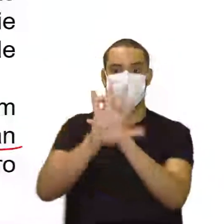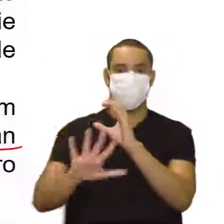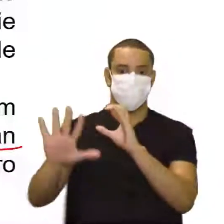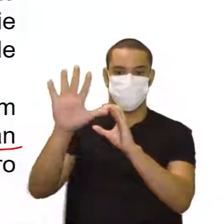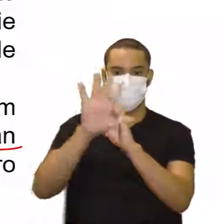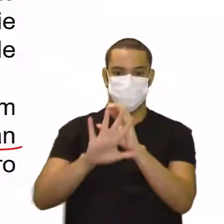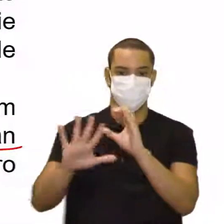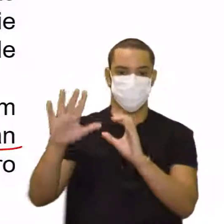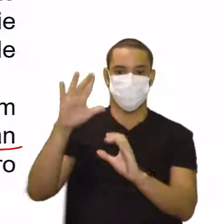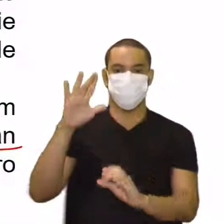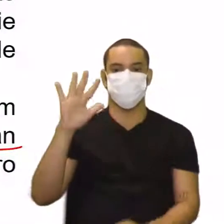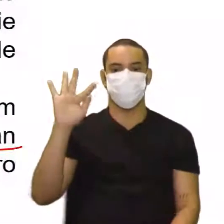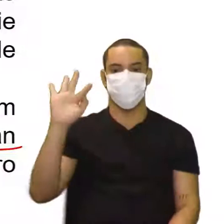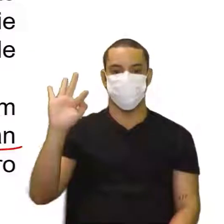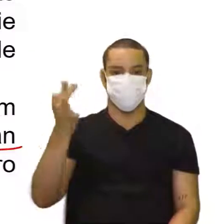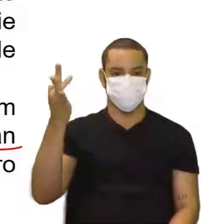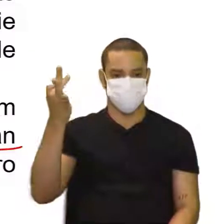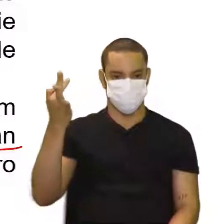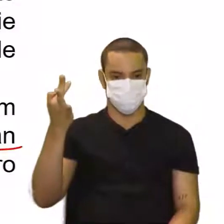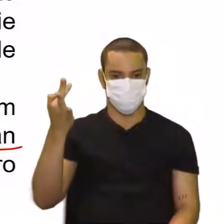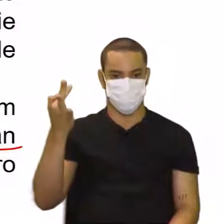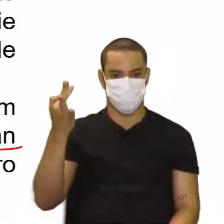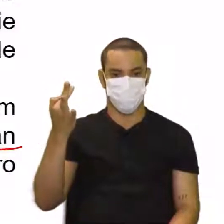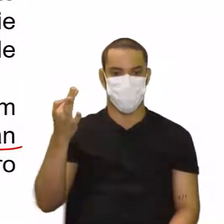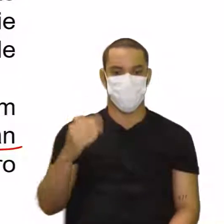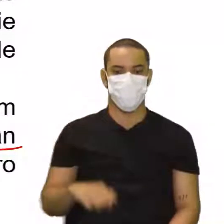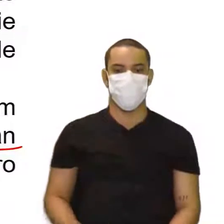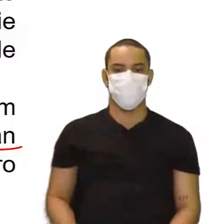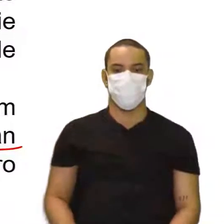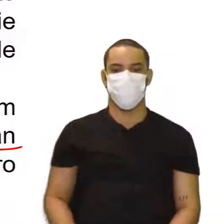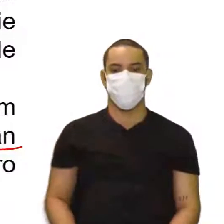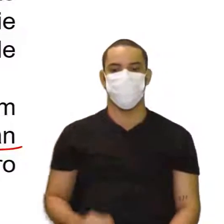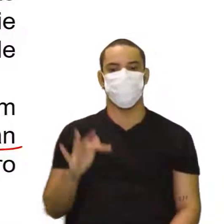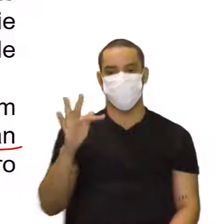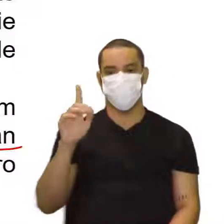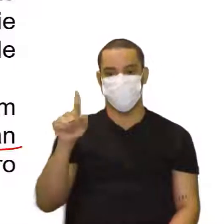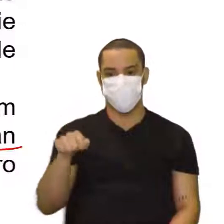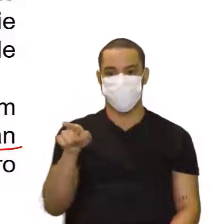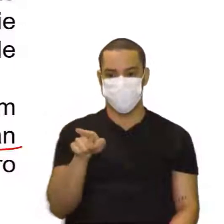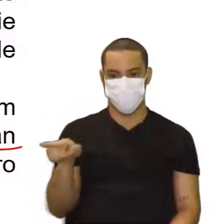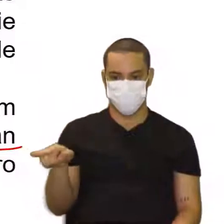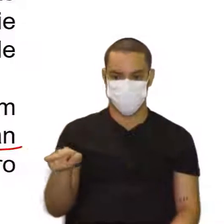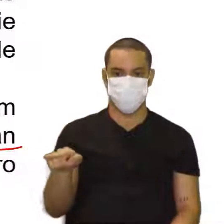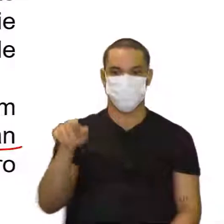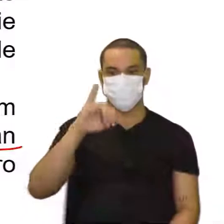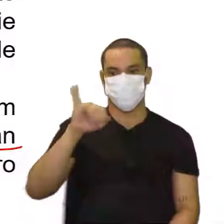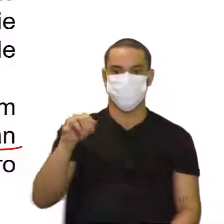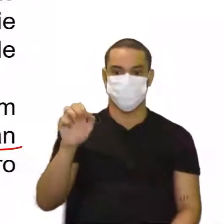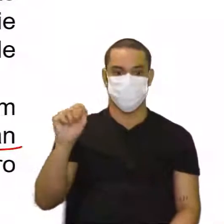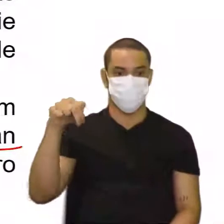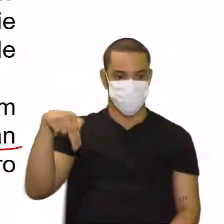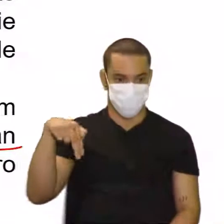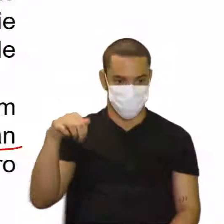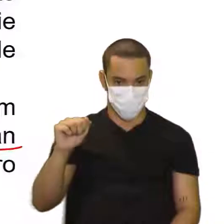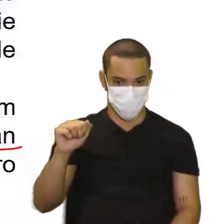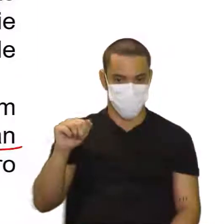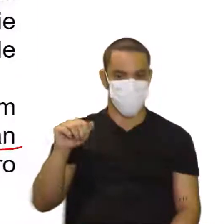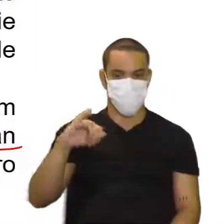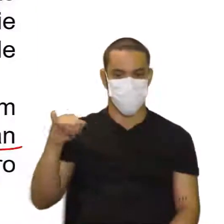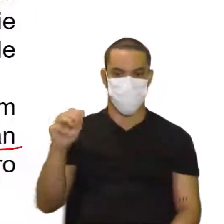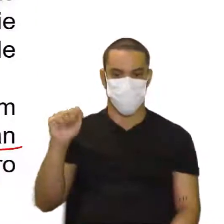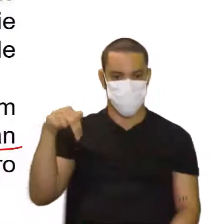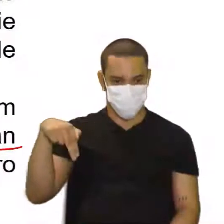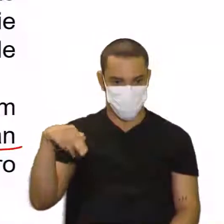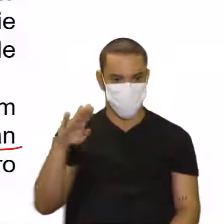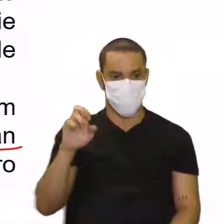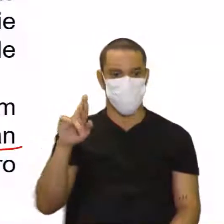Jean Bernard Léon Foucault, tá, pessoal? Que foi quem primeiro mostrou a existência